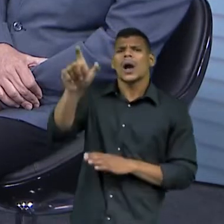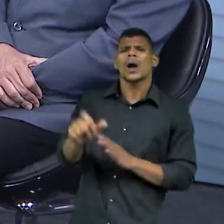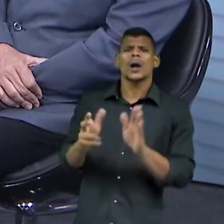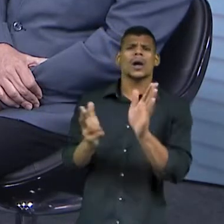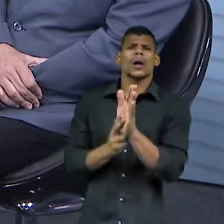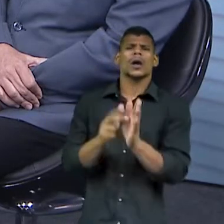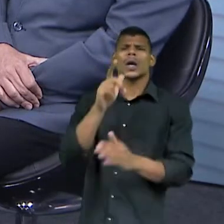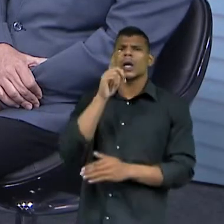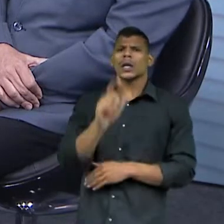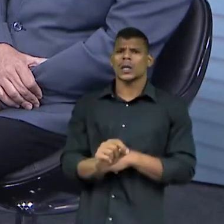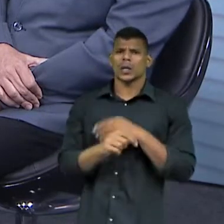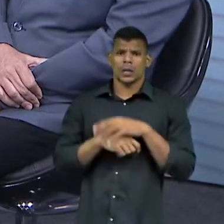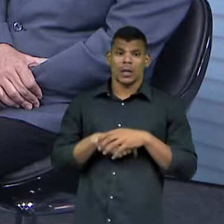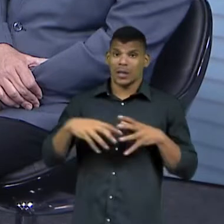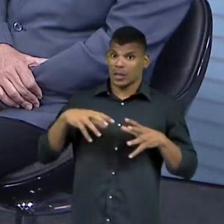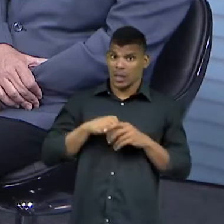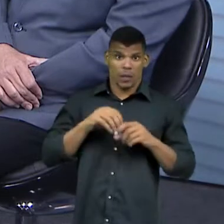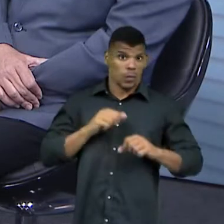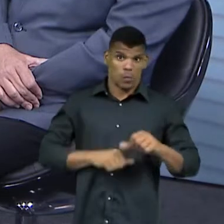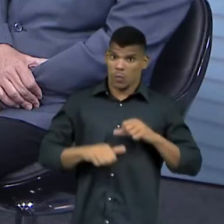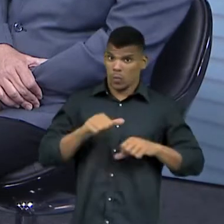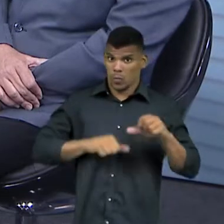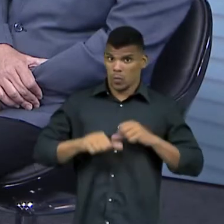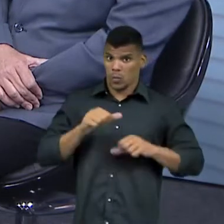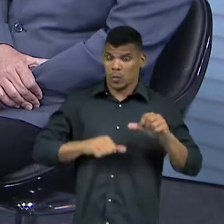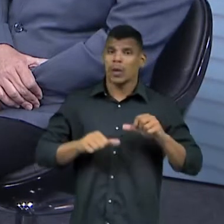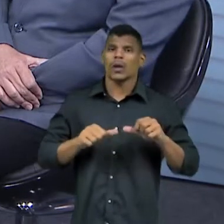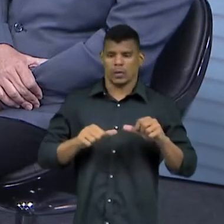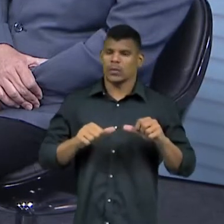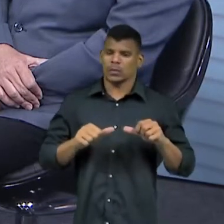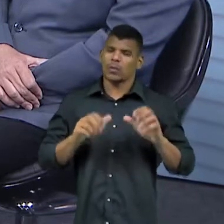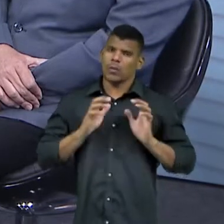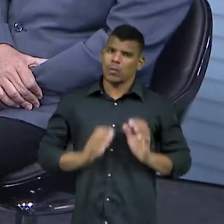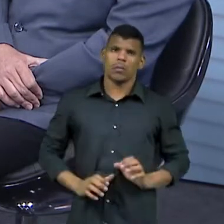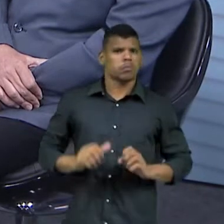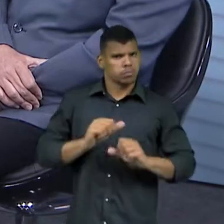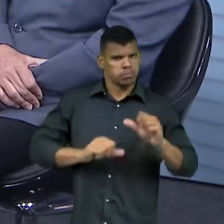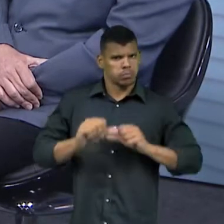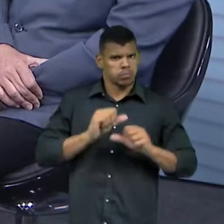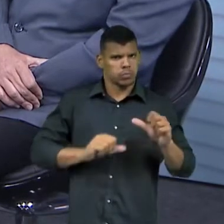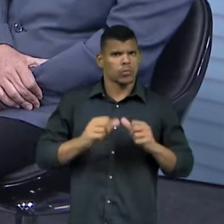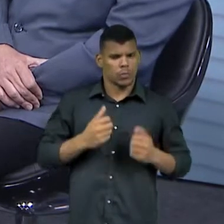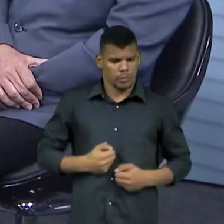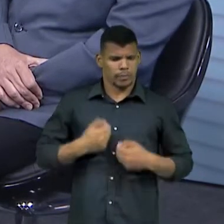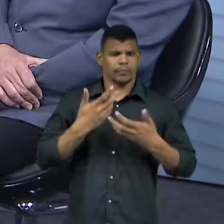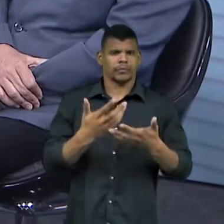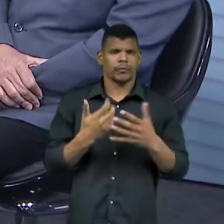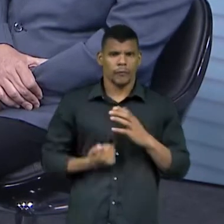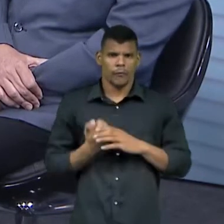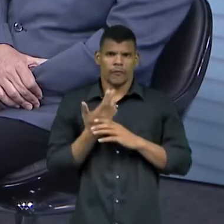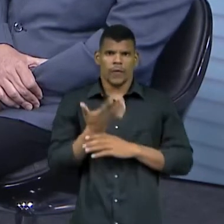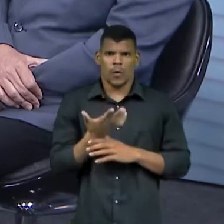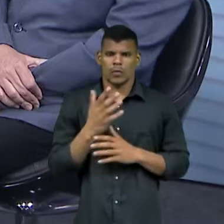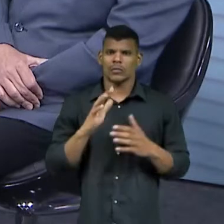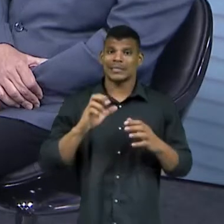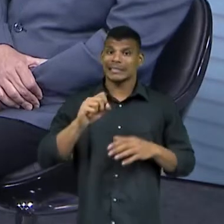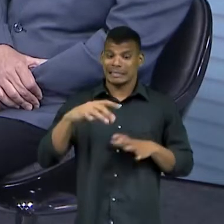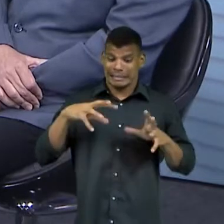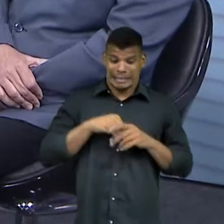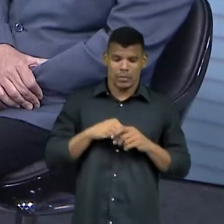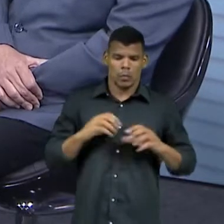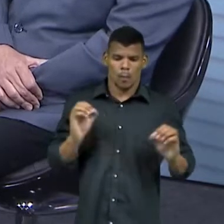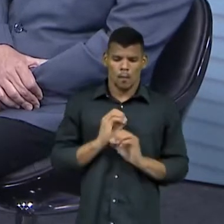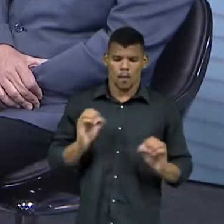Porque se você mudar aqui dentro você vai conseguir mudar as suas atitudes senão vai ser feito como ele diz São sepulcros Ca